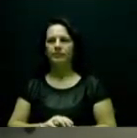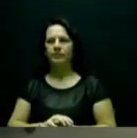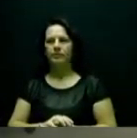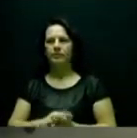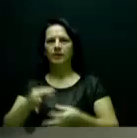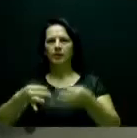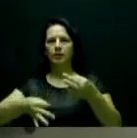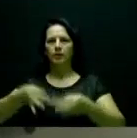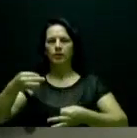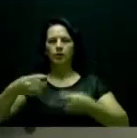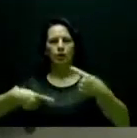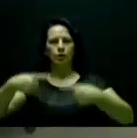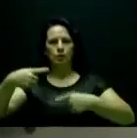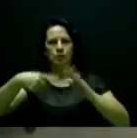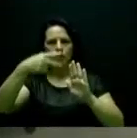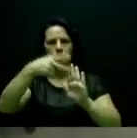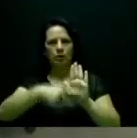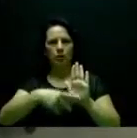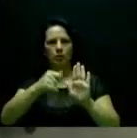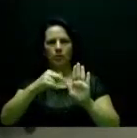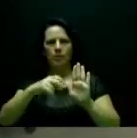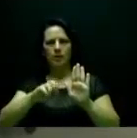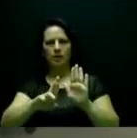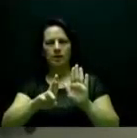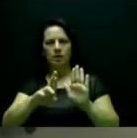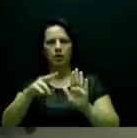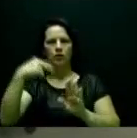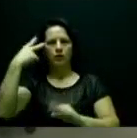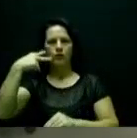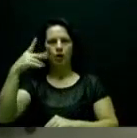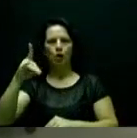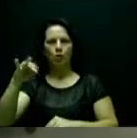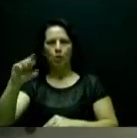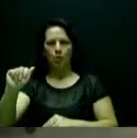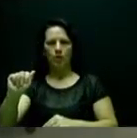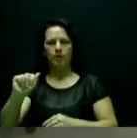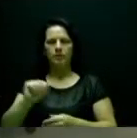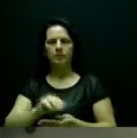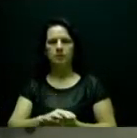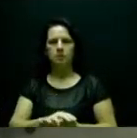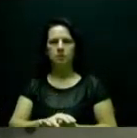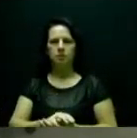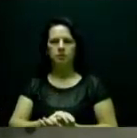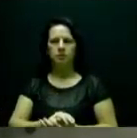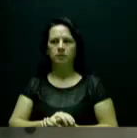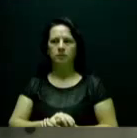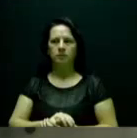Em discussão, o parecer, com a palavra, vereador Doda.